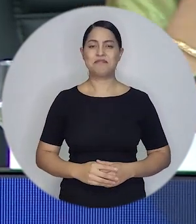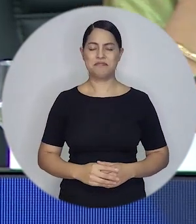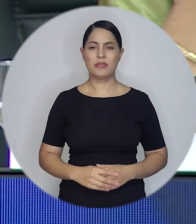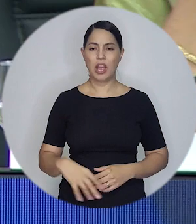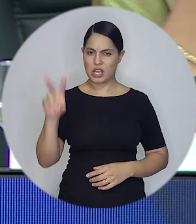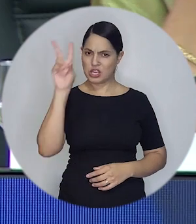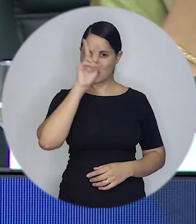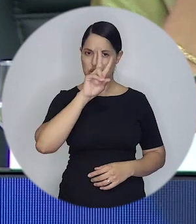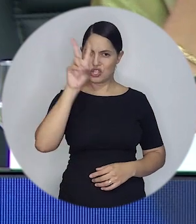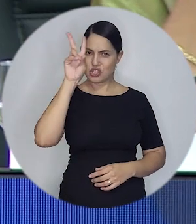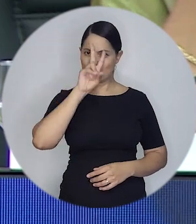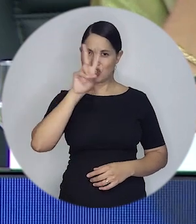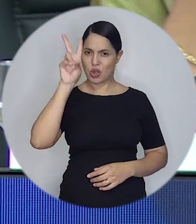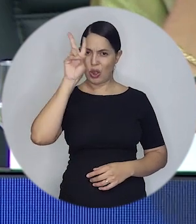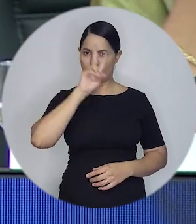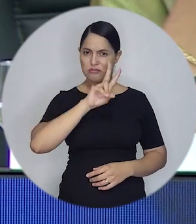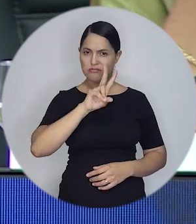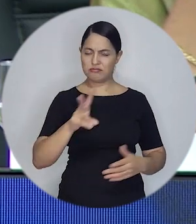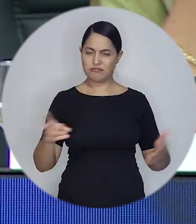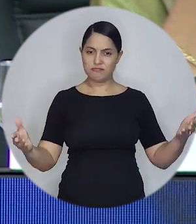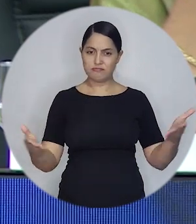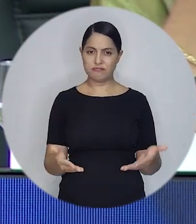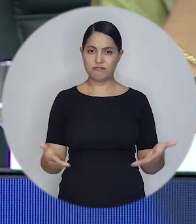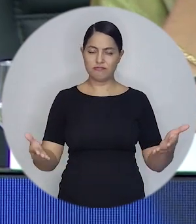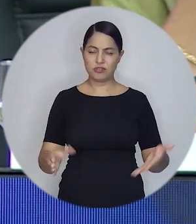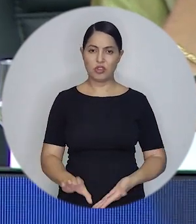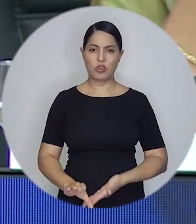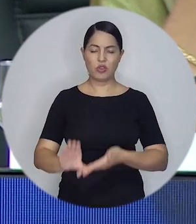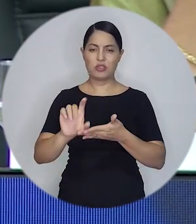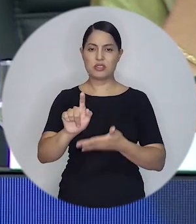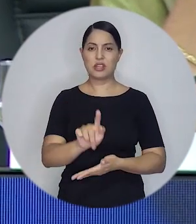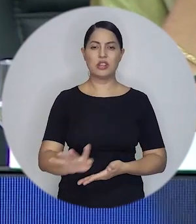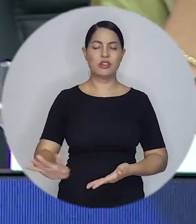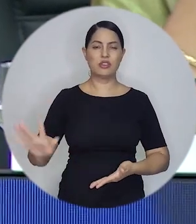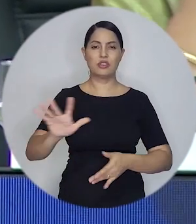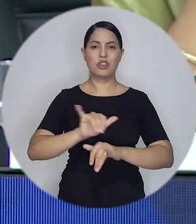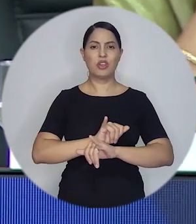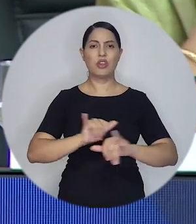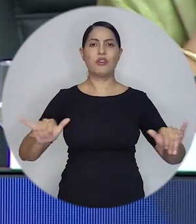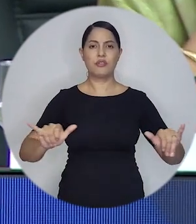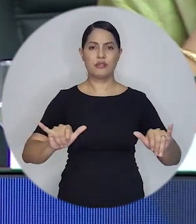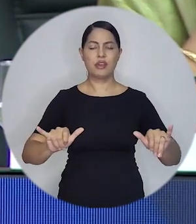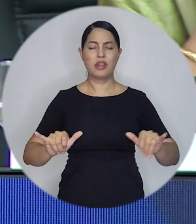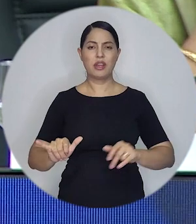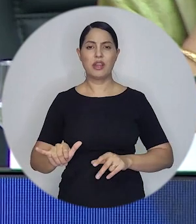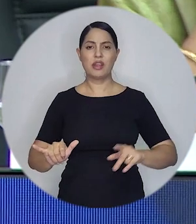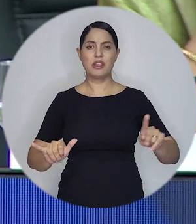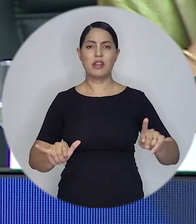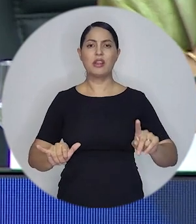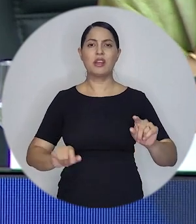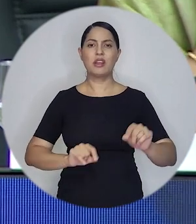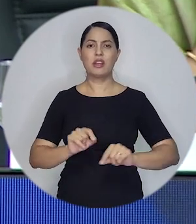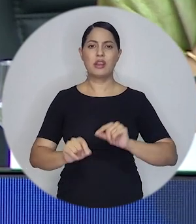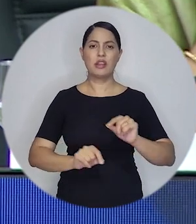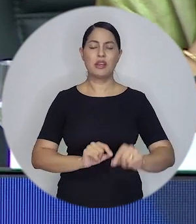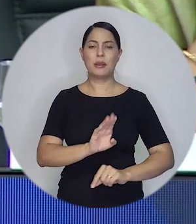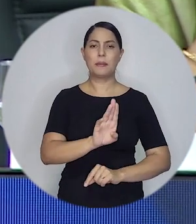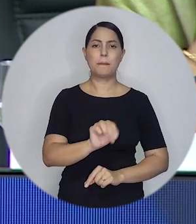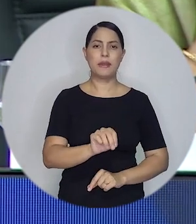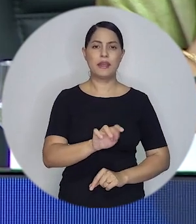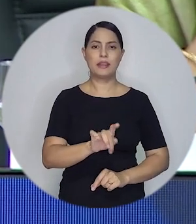nesse momento, que tenho como histórico, submeto a este Conselho Pleno a indicação de nosso eterno